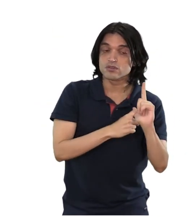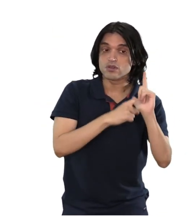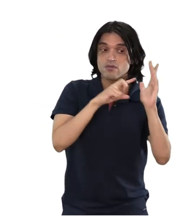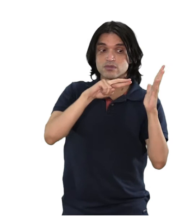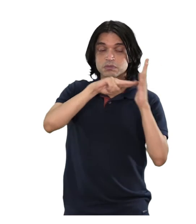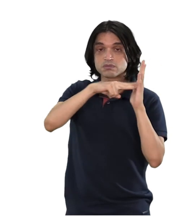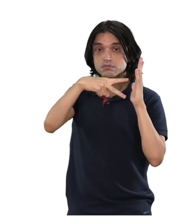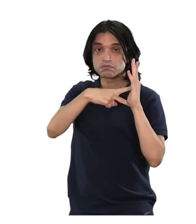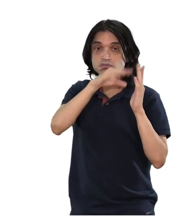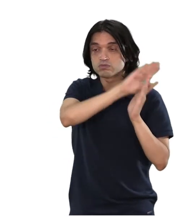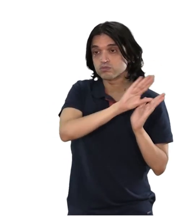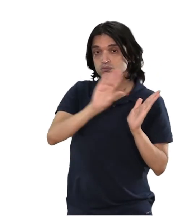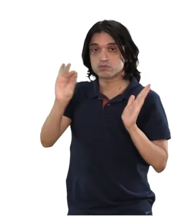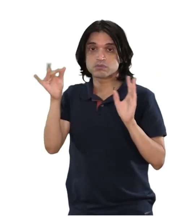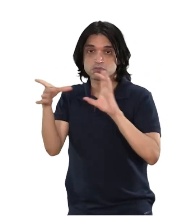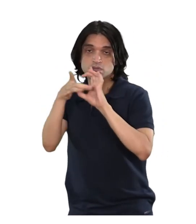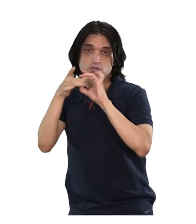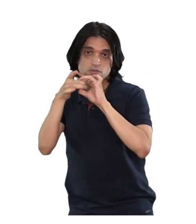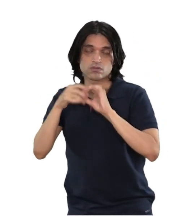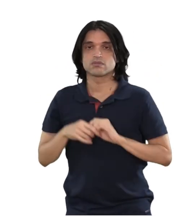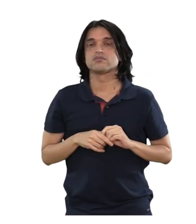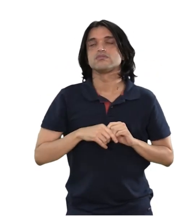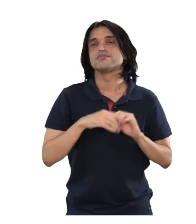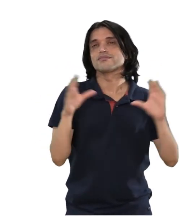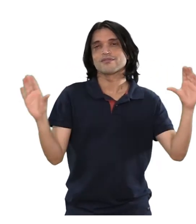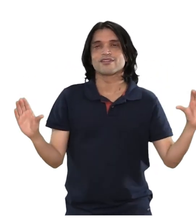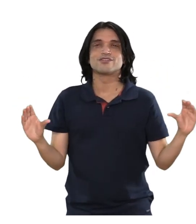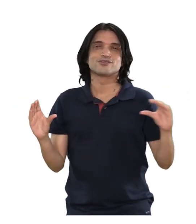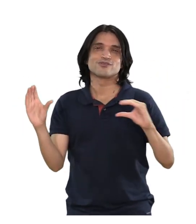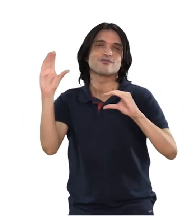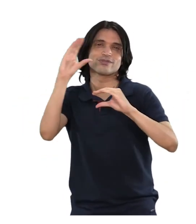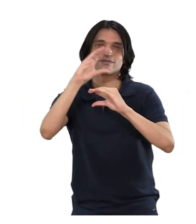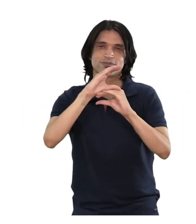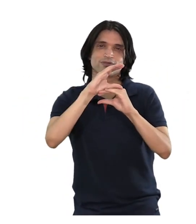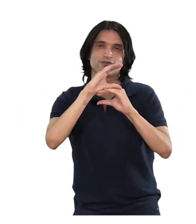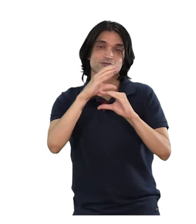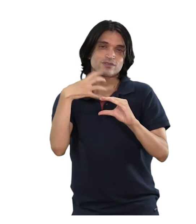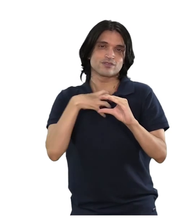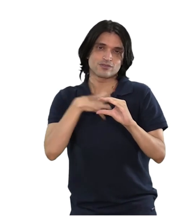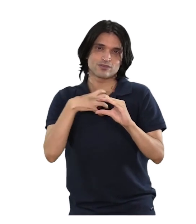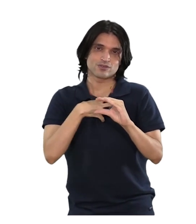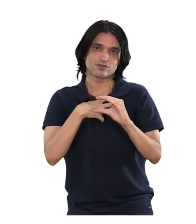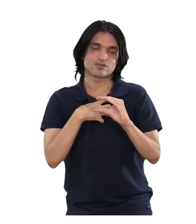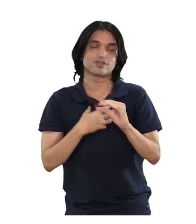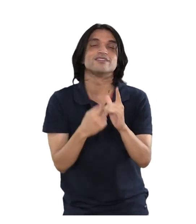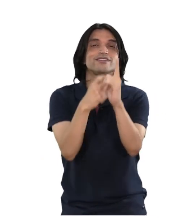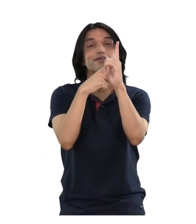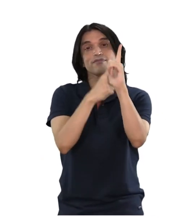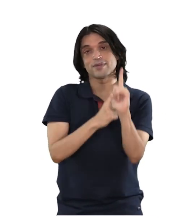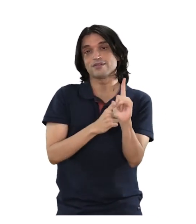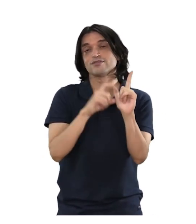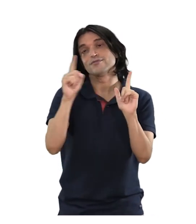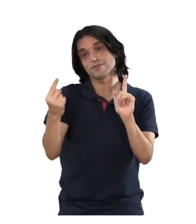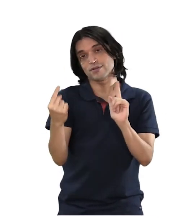e são dependentes dela. Exemplo, ele disse que virá amanhã. Oração principal, ele